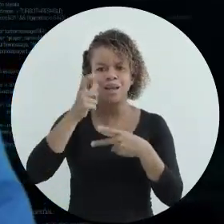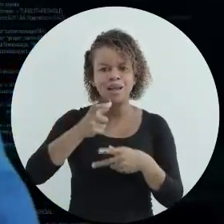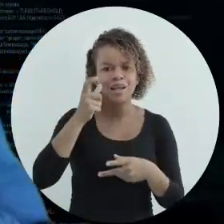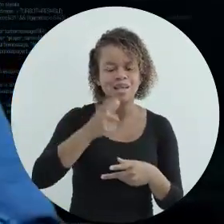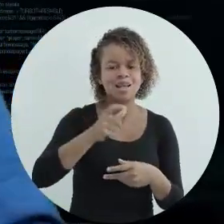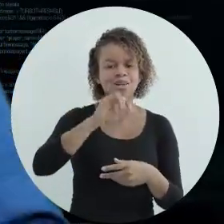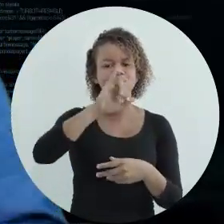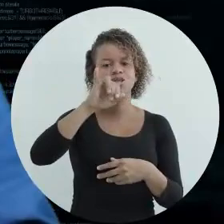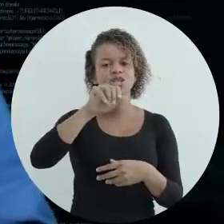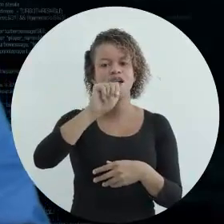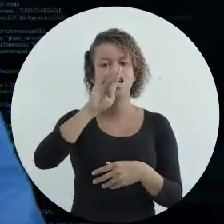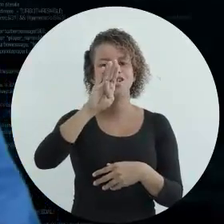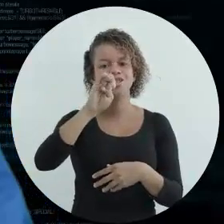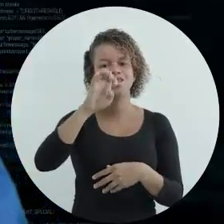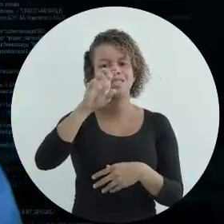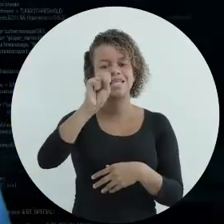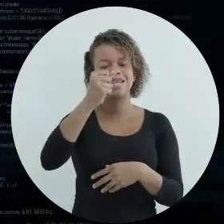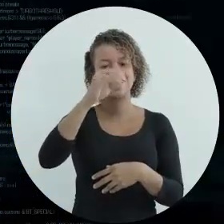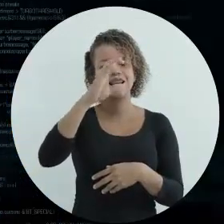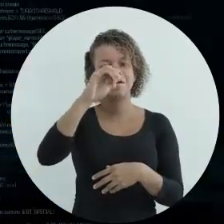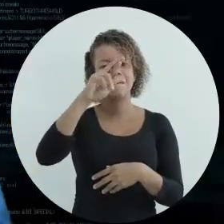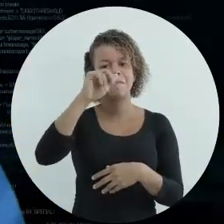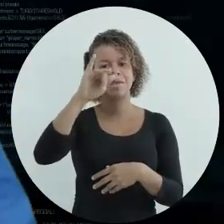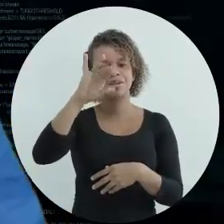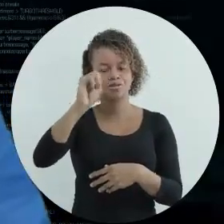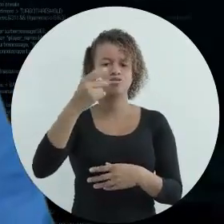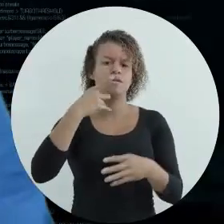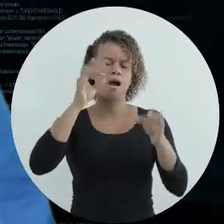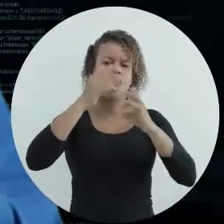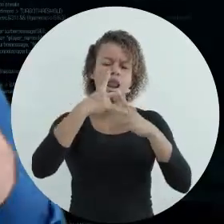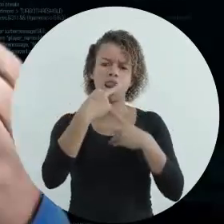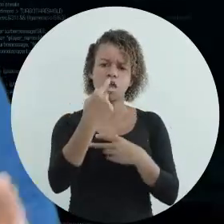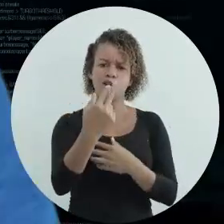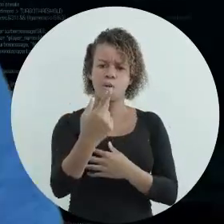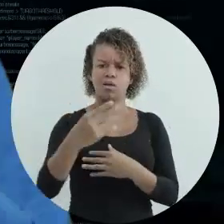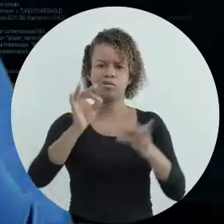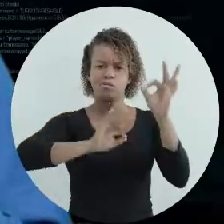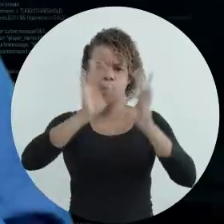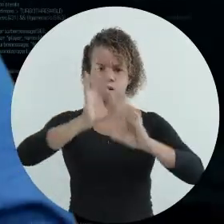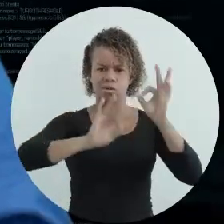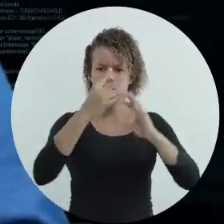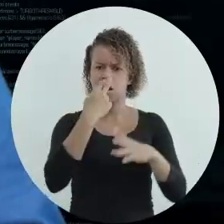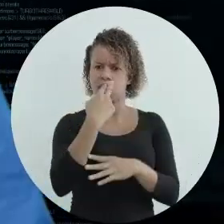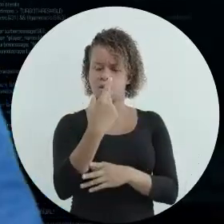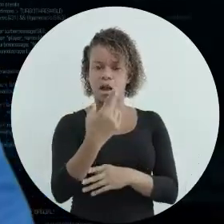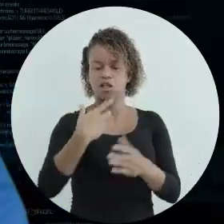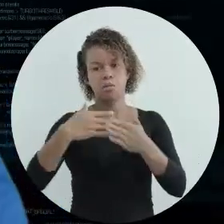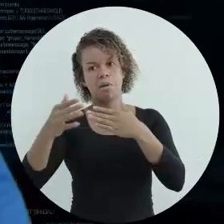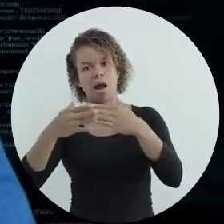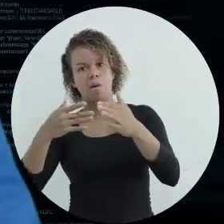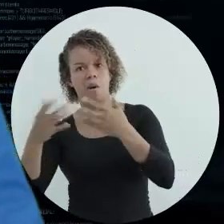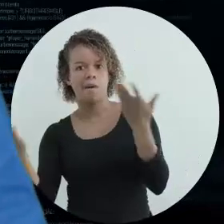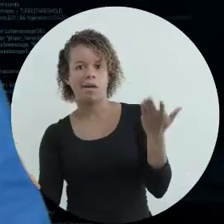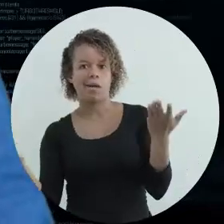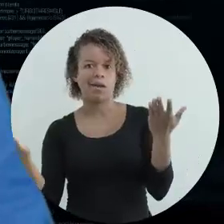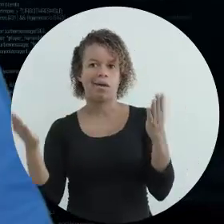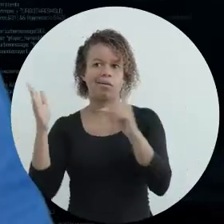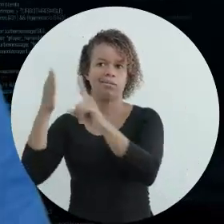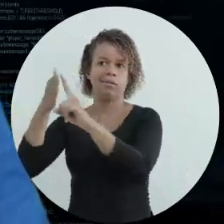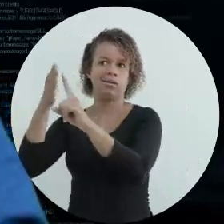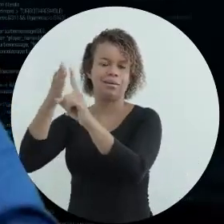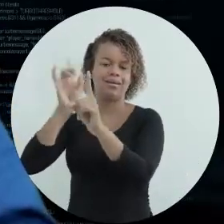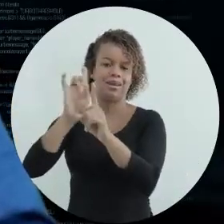inserido. Ela é uma linguagem de programação, mas ela não é uma linguagem de programação para qualquer fim. Ele é direcionado para